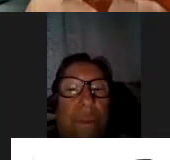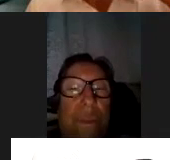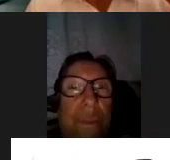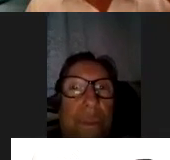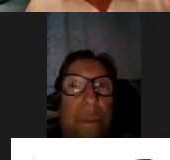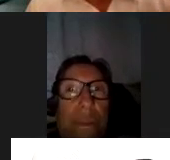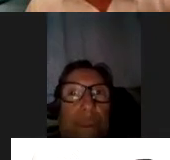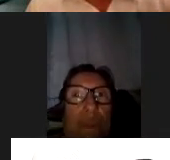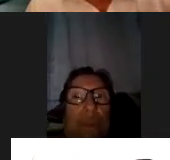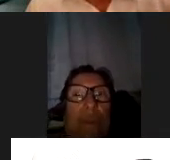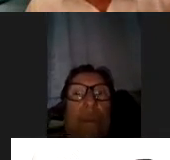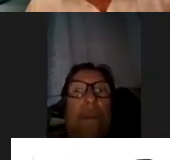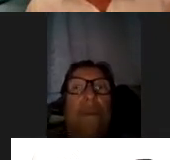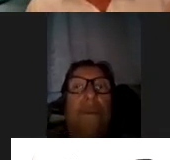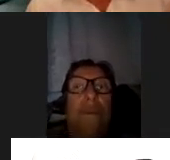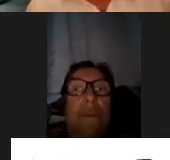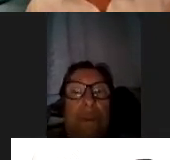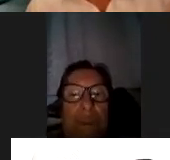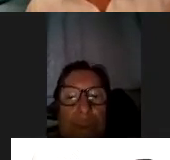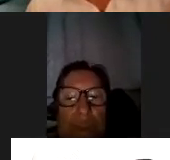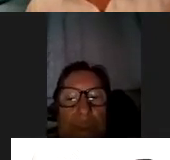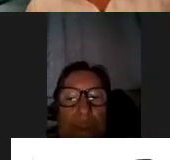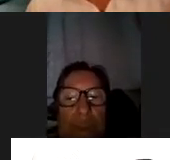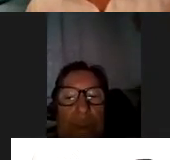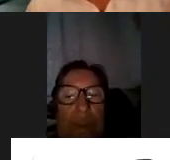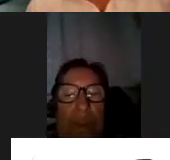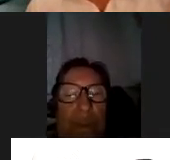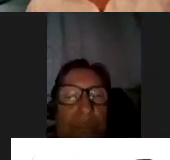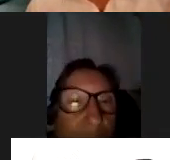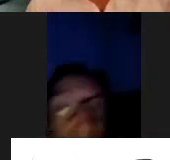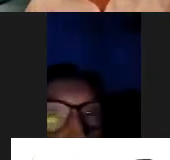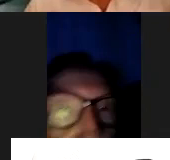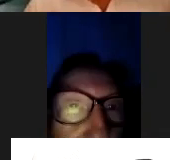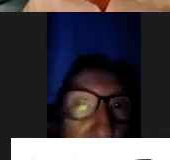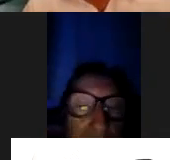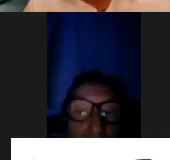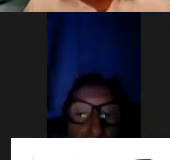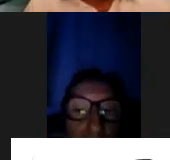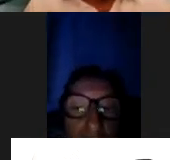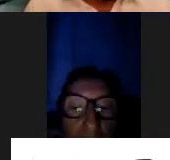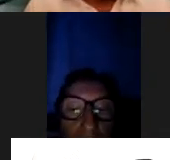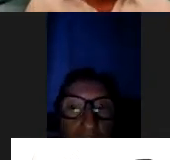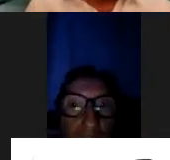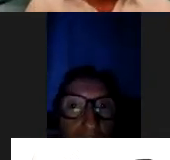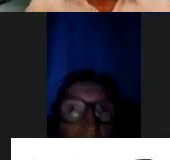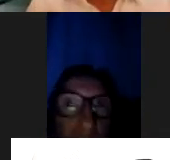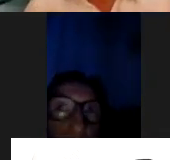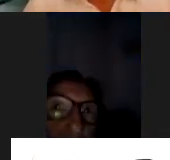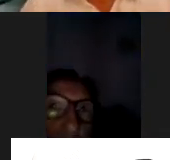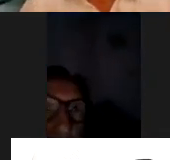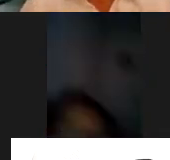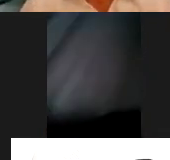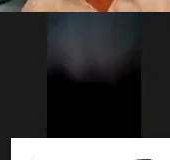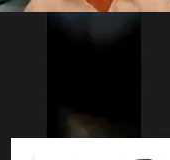do mesmo diâmetro e de cores diferentes. Na parte central, nós vemos escrito